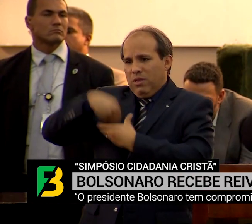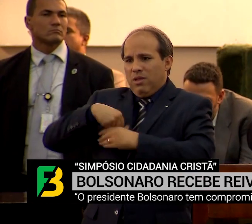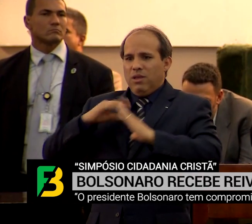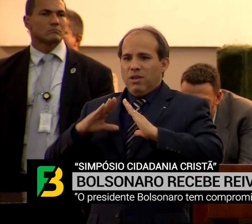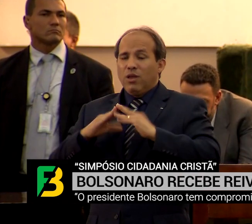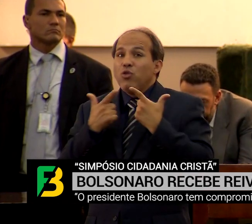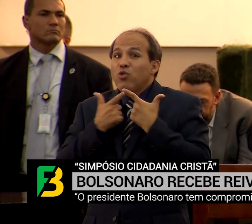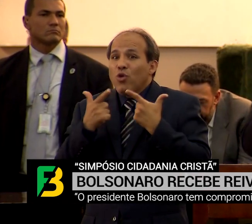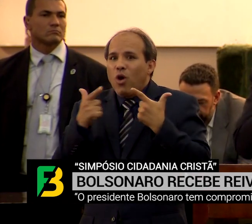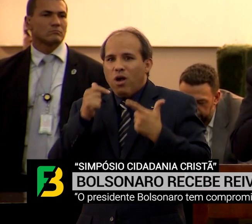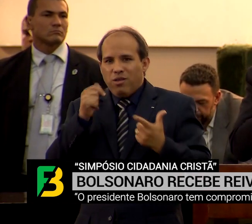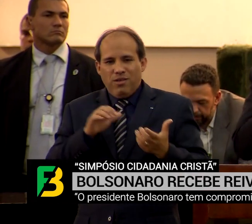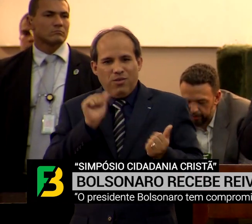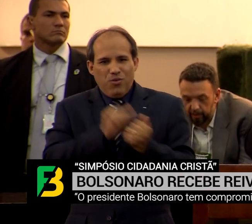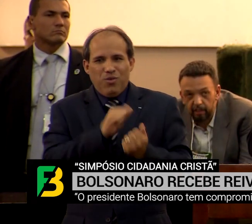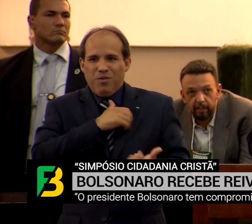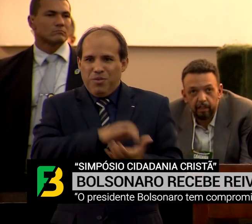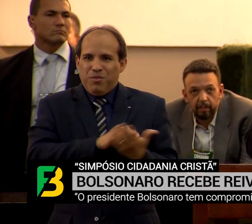estou bem acompanhado dentro de casa.